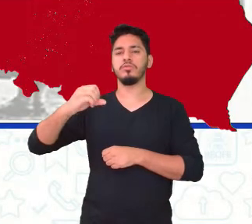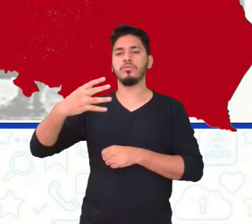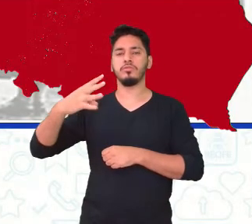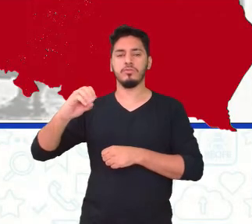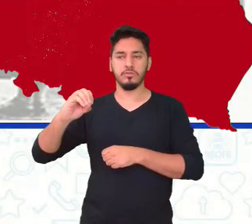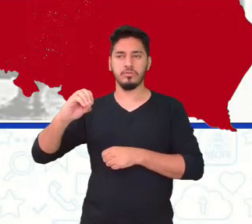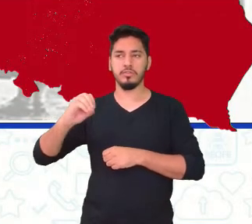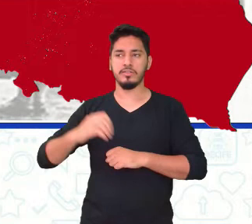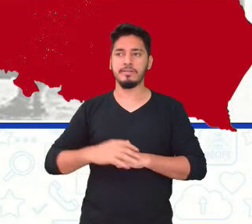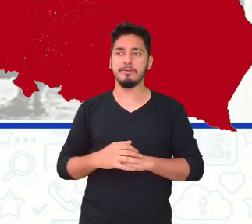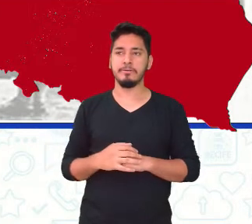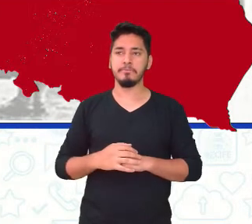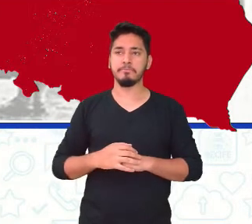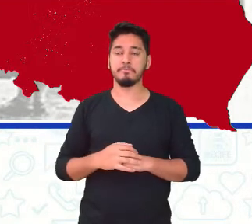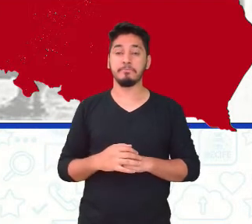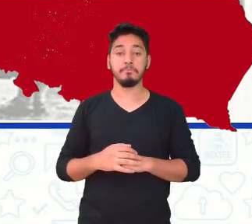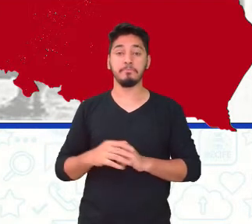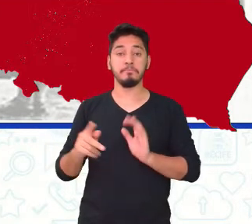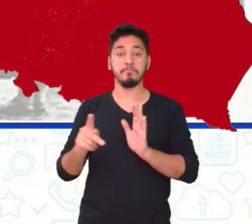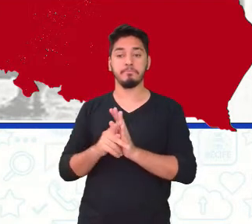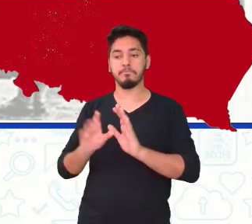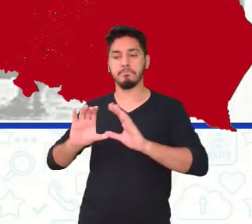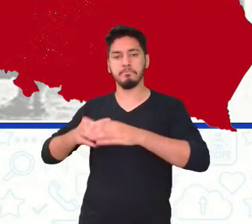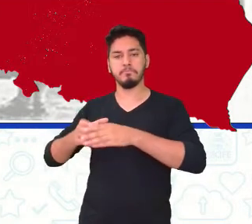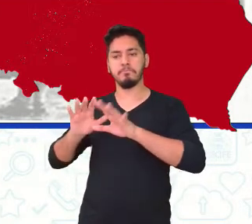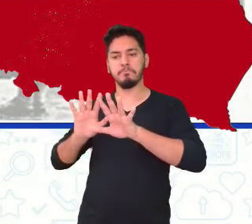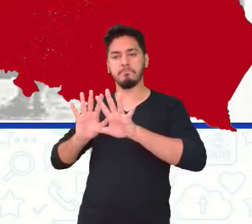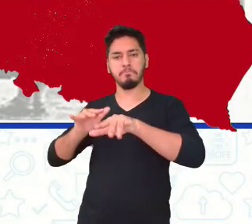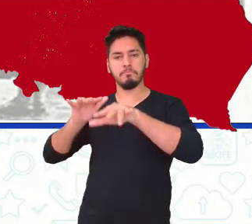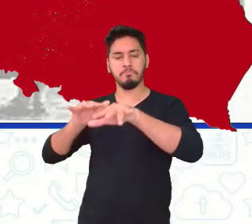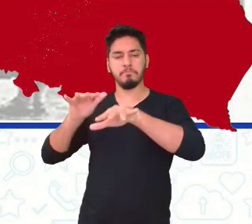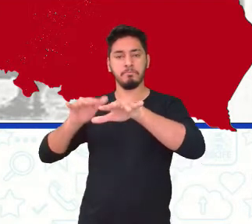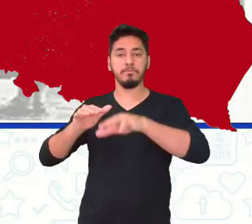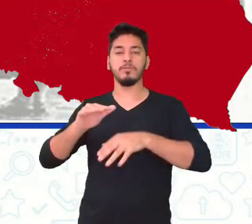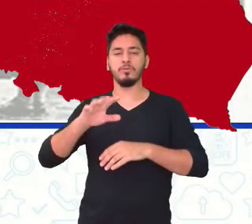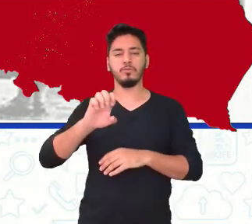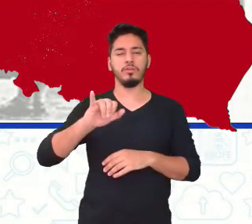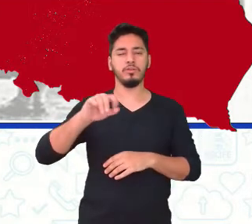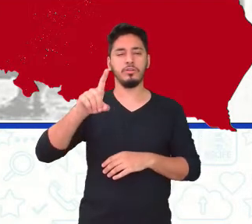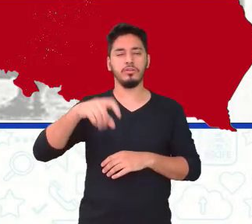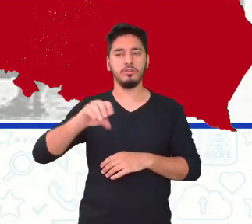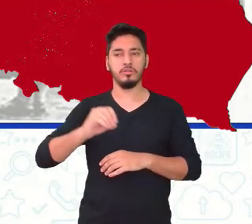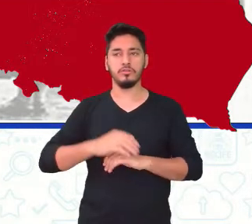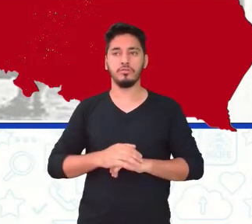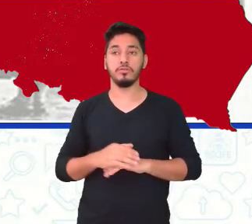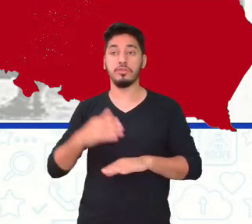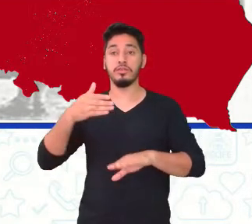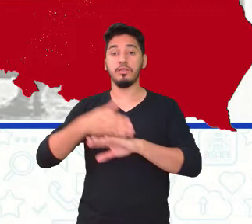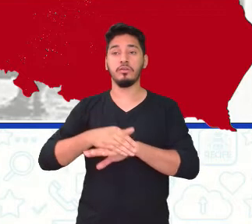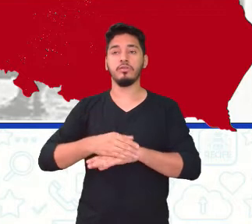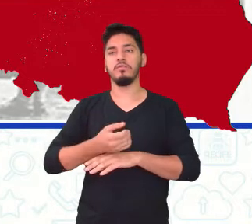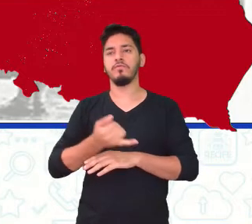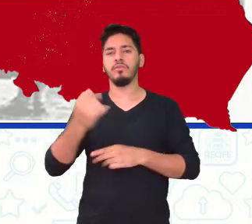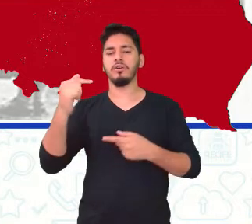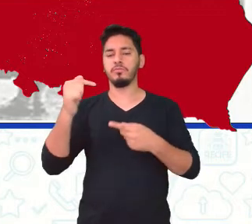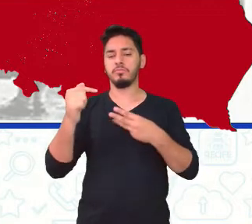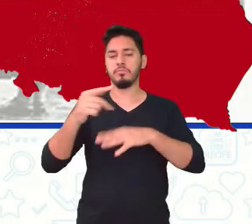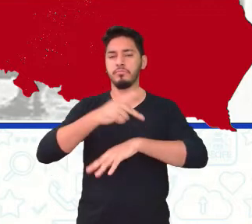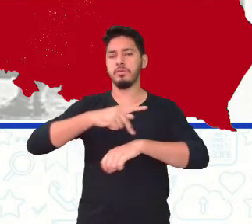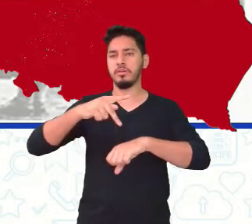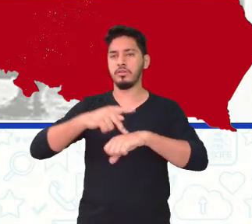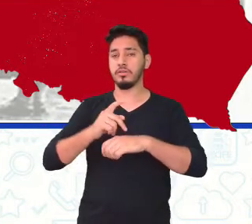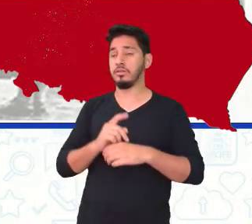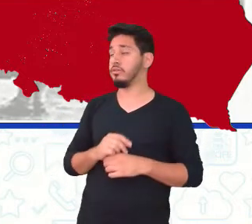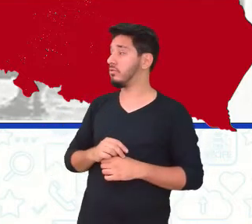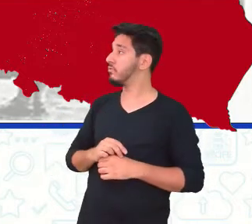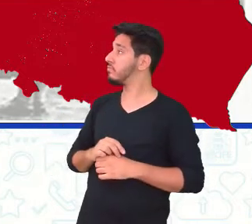né, as tropas do eixo dominando aí a região da Finlândia, Dinamarca, Noruega, Holanda e